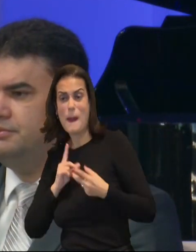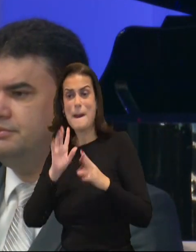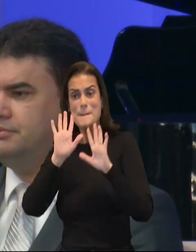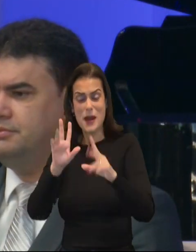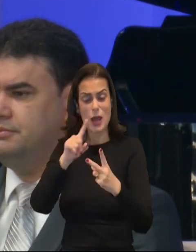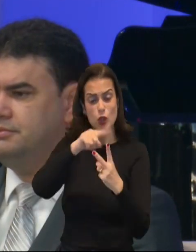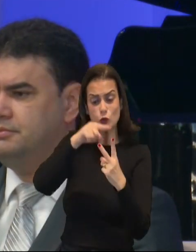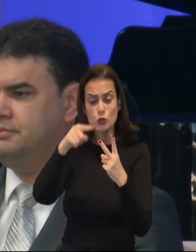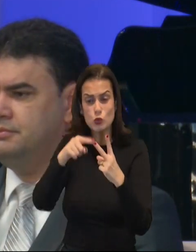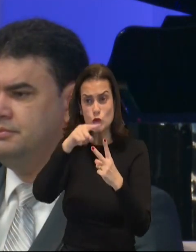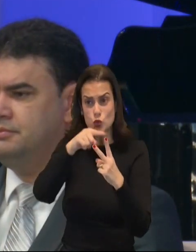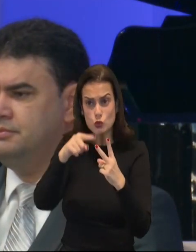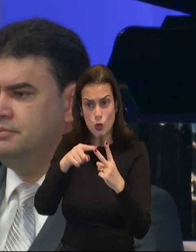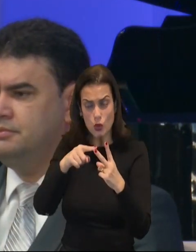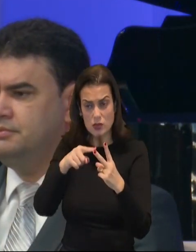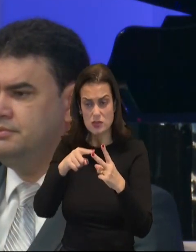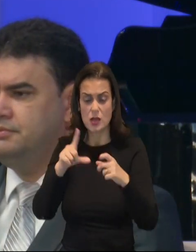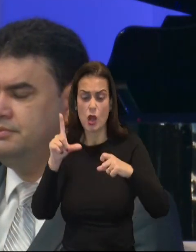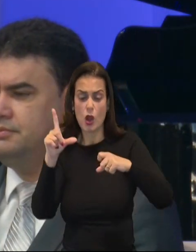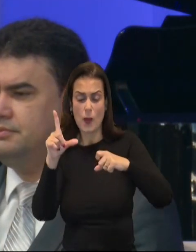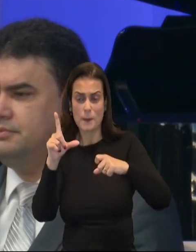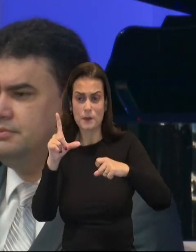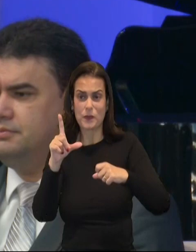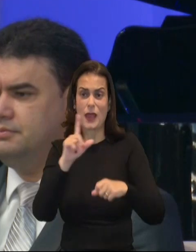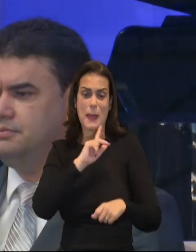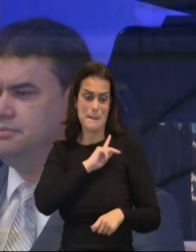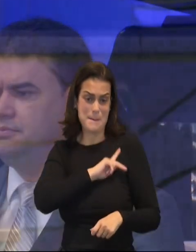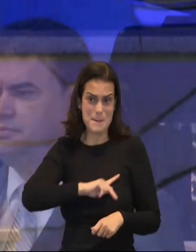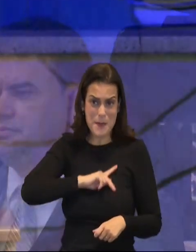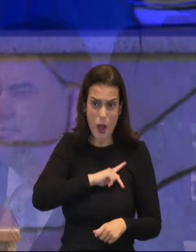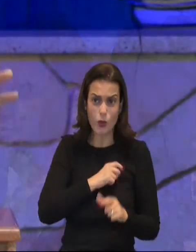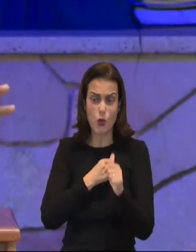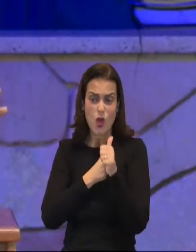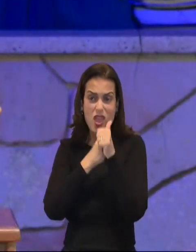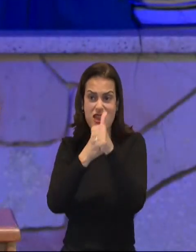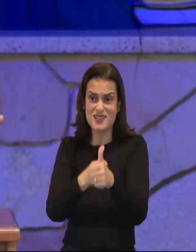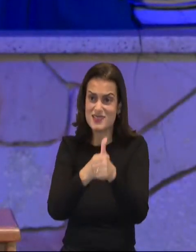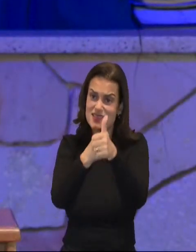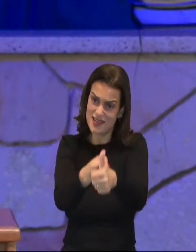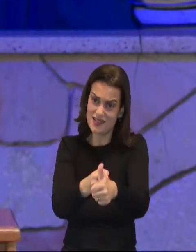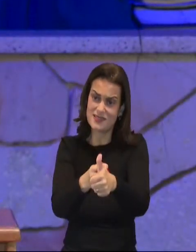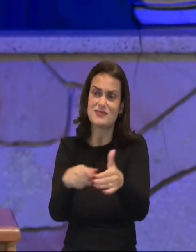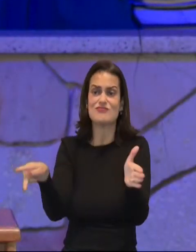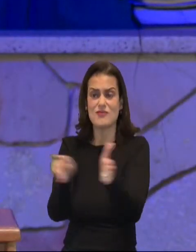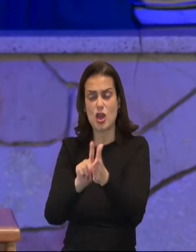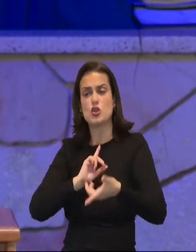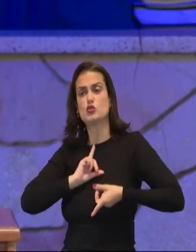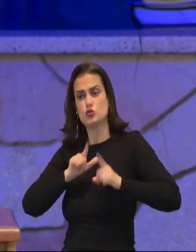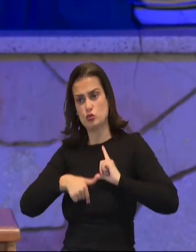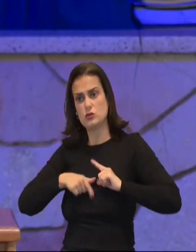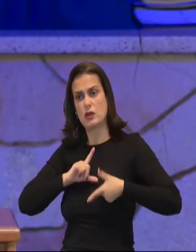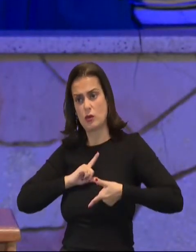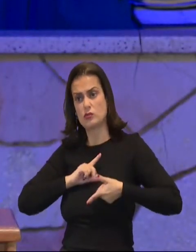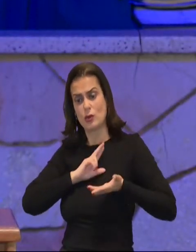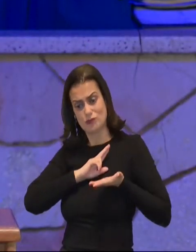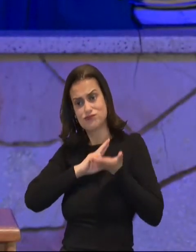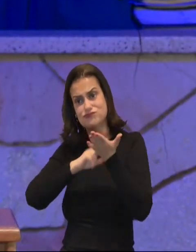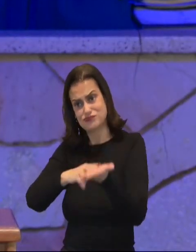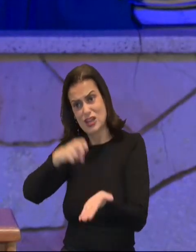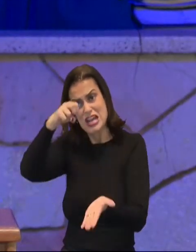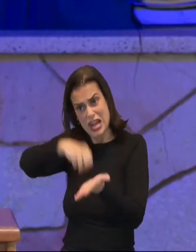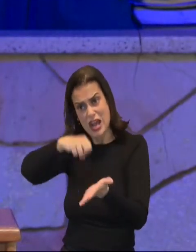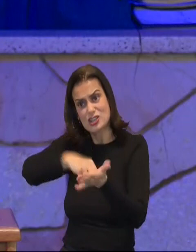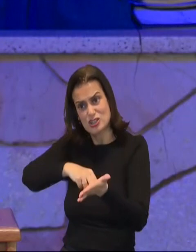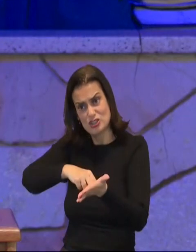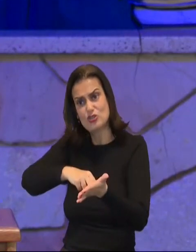também que Lucas não era judeu. Logo, eles receberam a carga maior do peso daqueles homens que